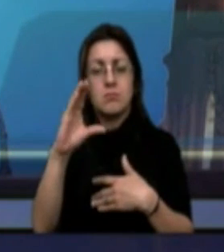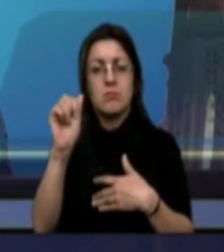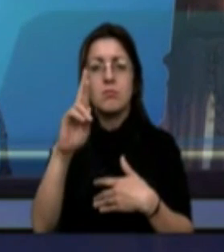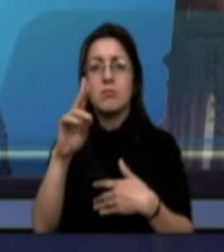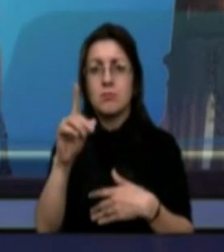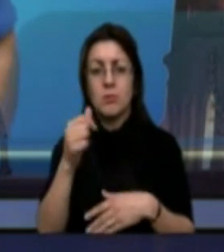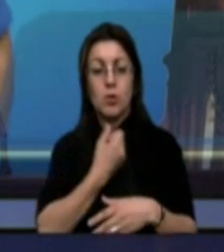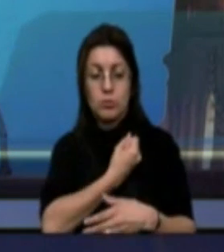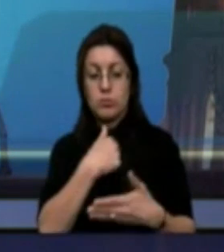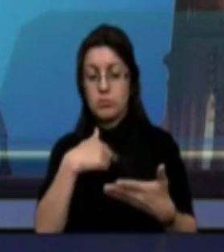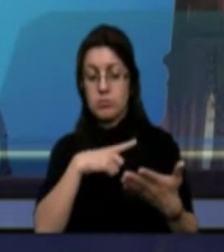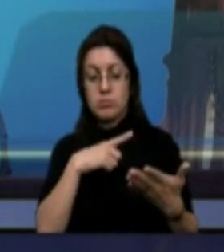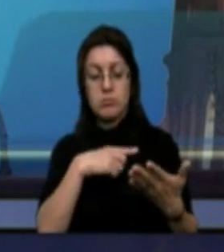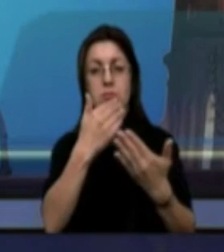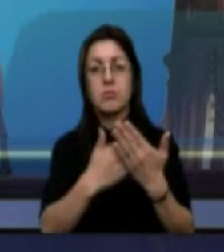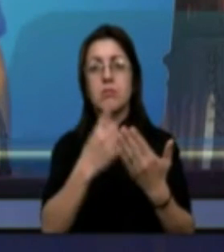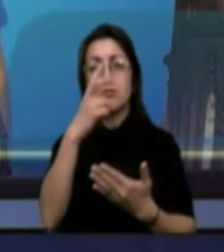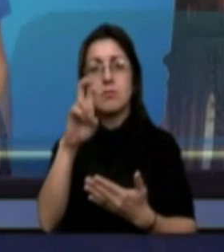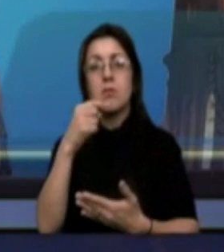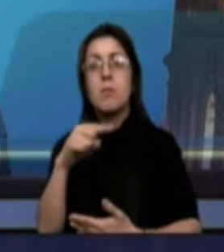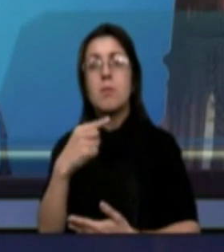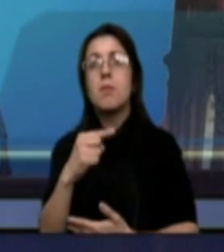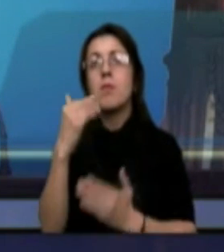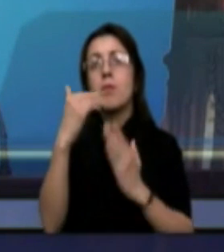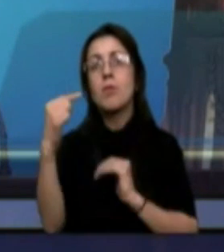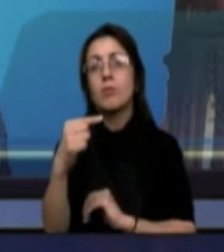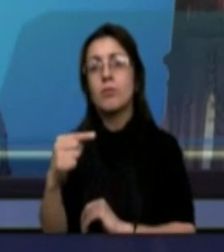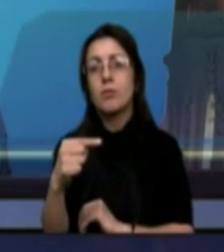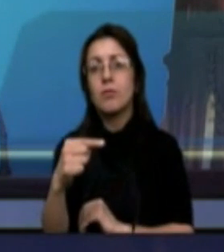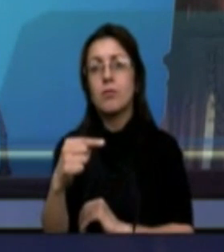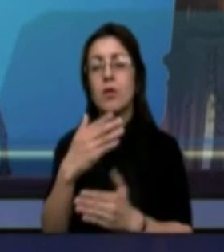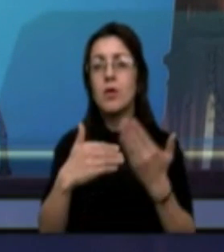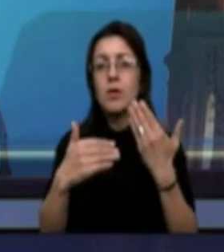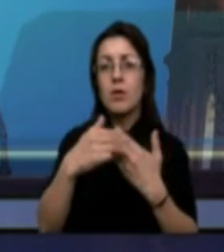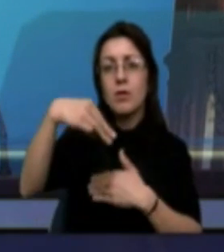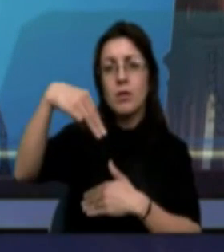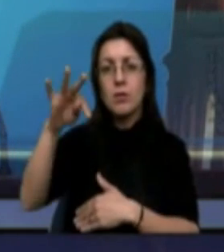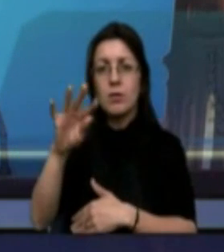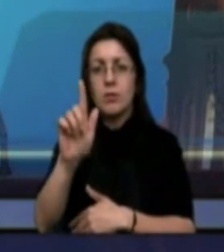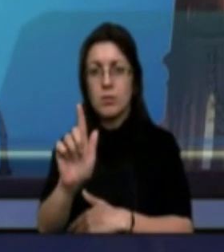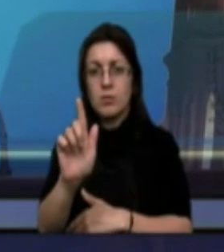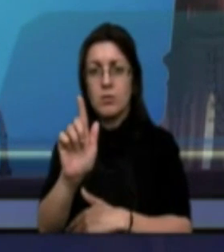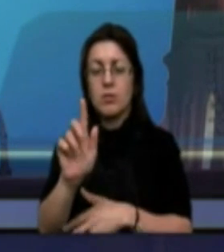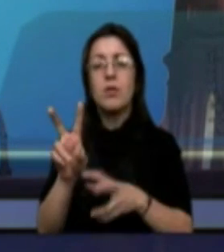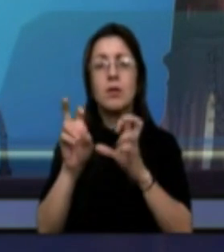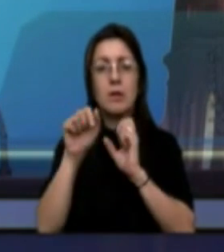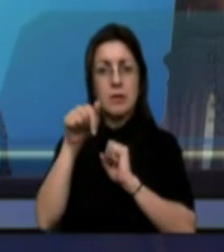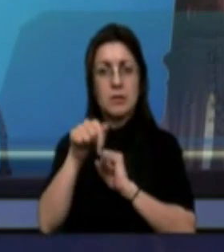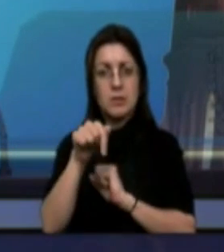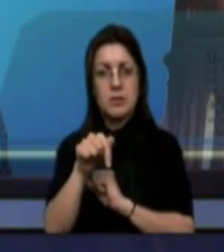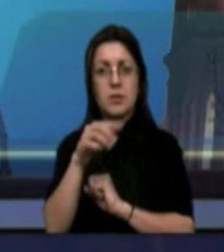os números que eu tenho. Deu 15 mil de prejuízo. Num total, o MTG recebeu do nosso Poder Legislativo